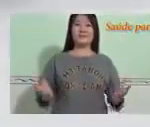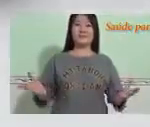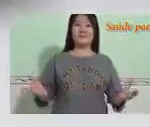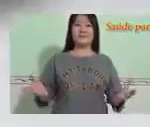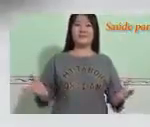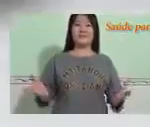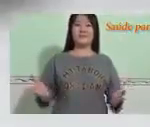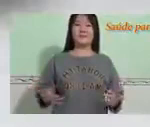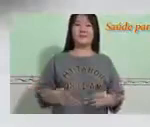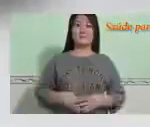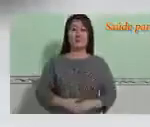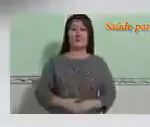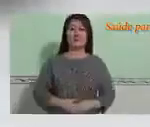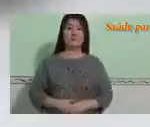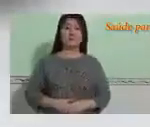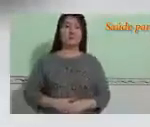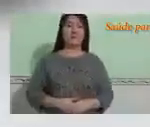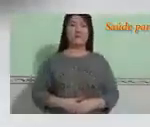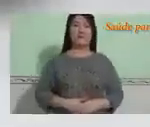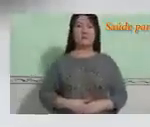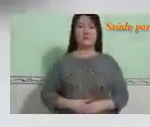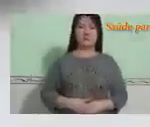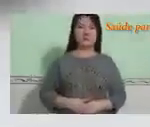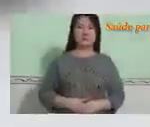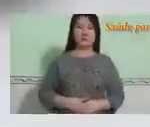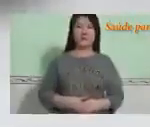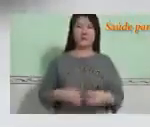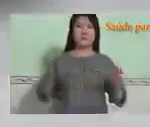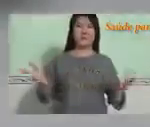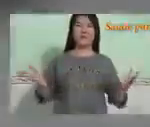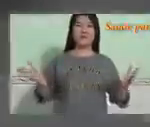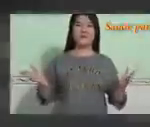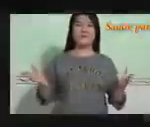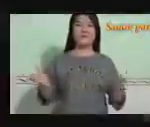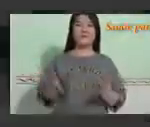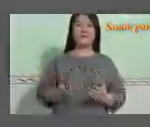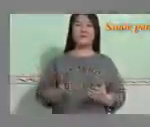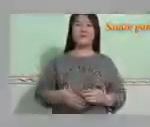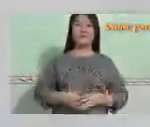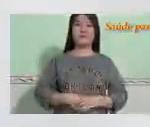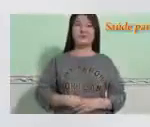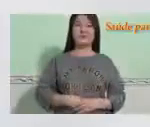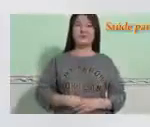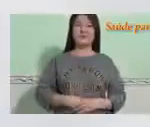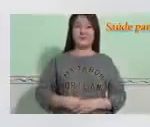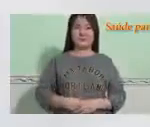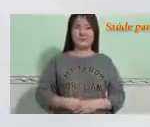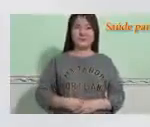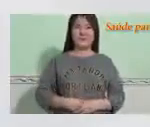Para os casais que não desejam ter mais filhos, o melhor método anticoncepcional é a vasectomia ou a ligadura